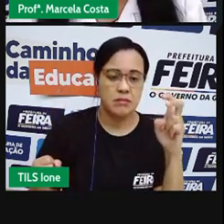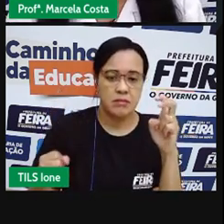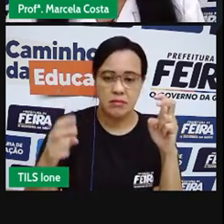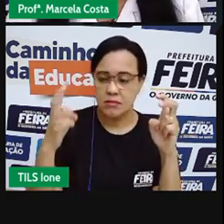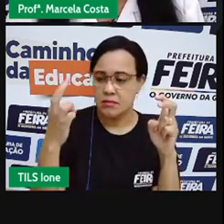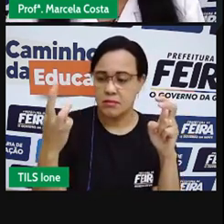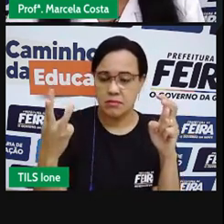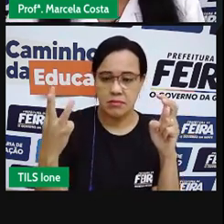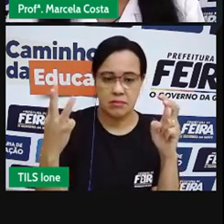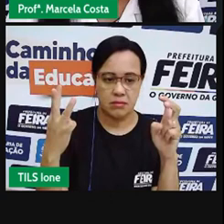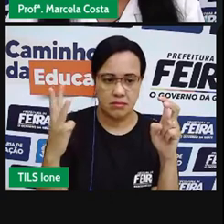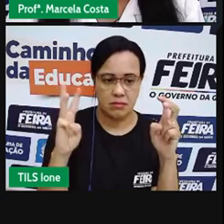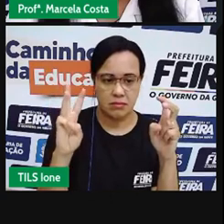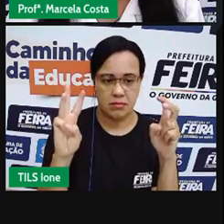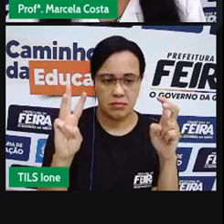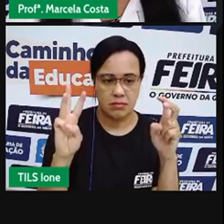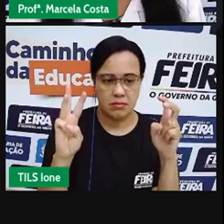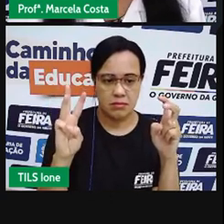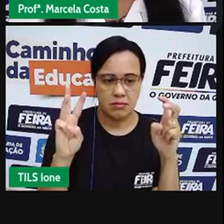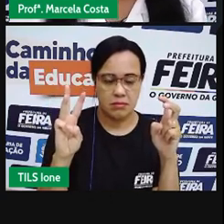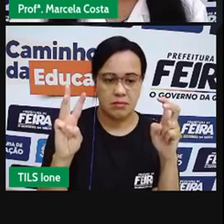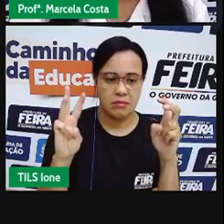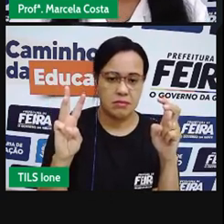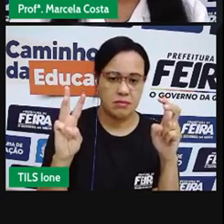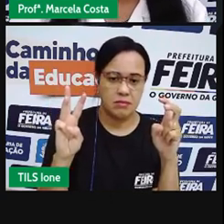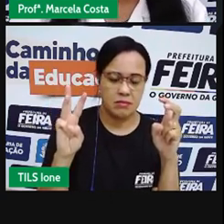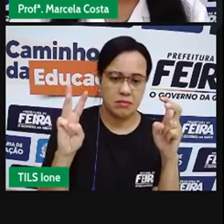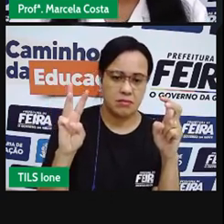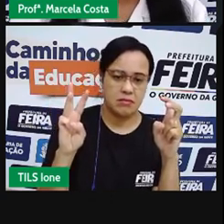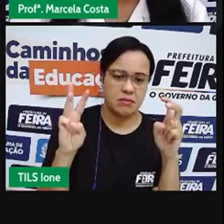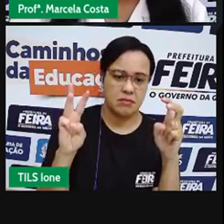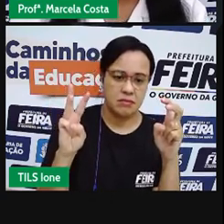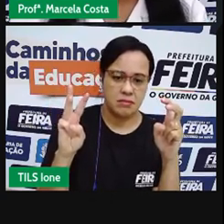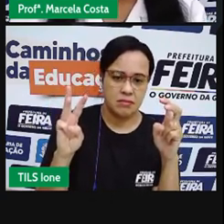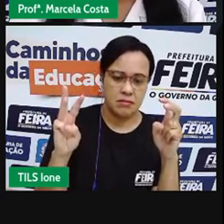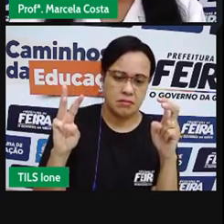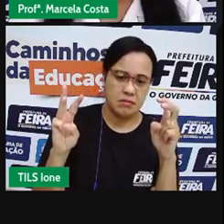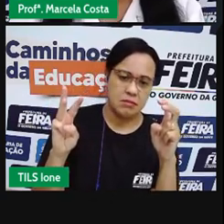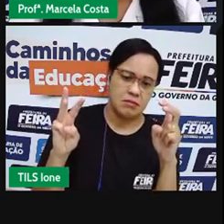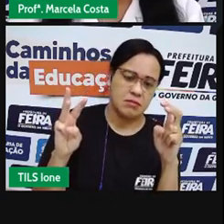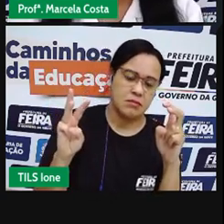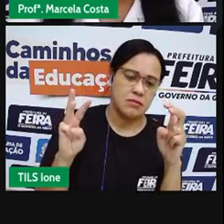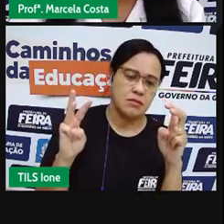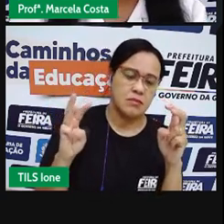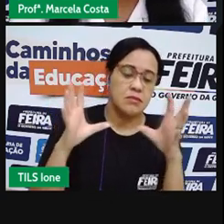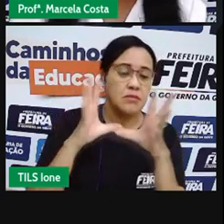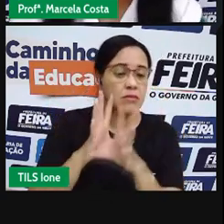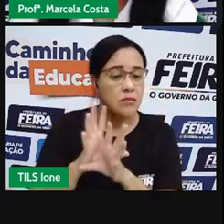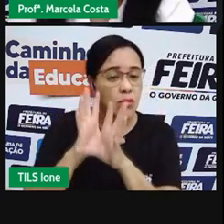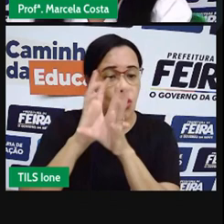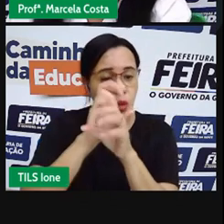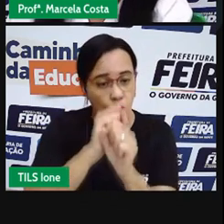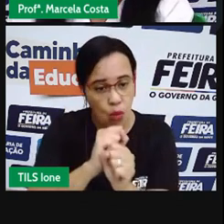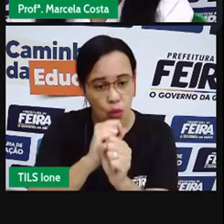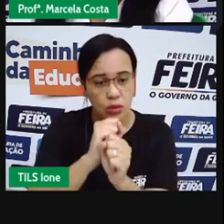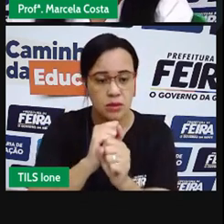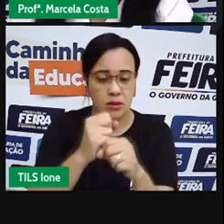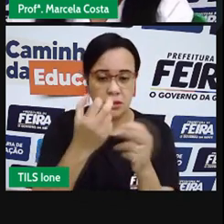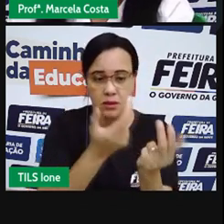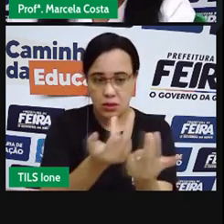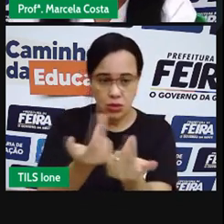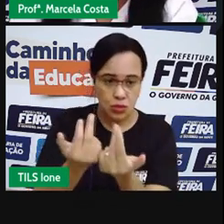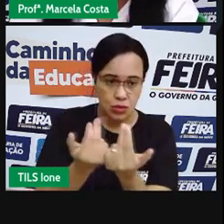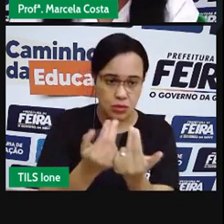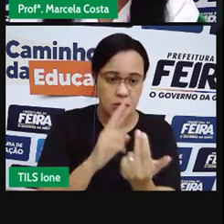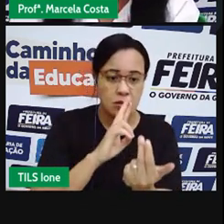Esse aqui é o símbolo da igualdade. E a gente vai contar aqui para ver quantos ovos foi que o fazendeiro perdeu.